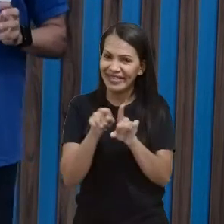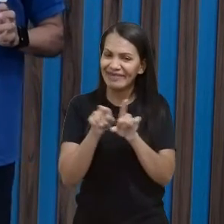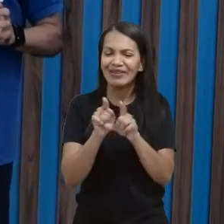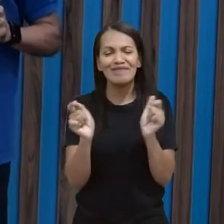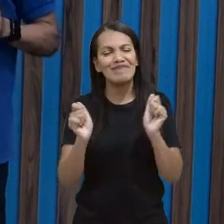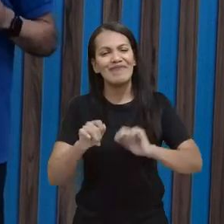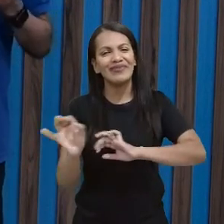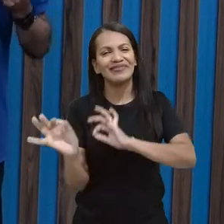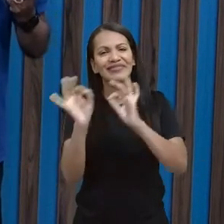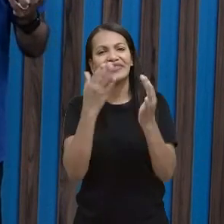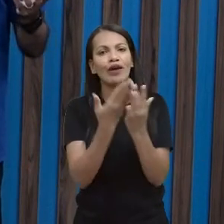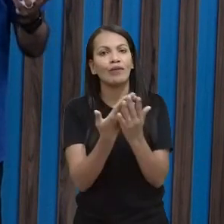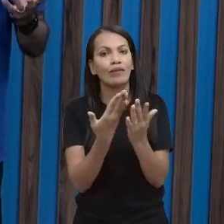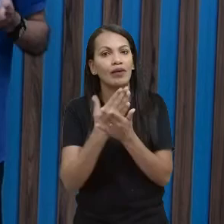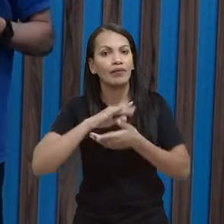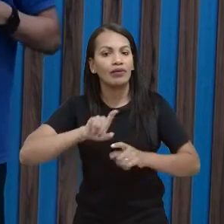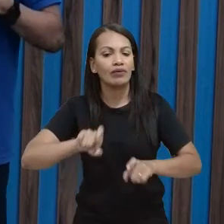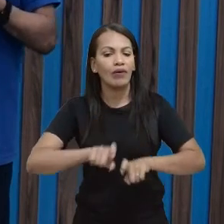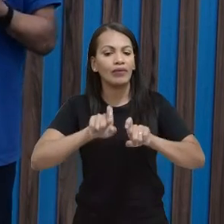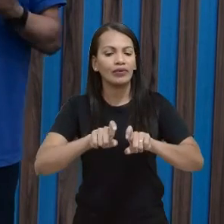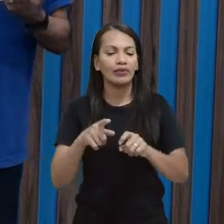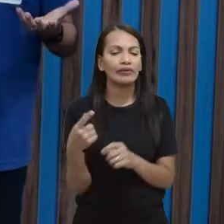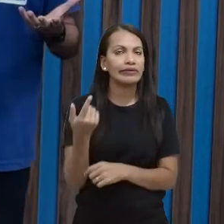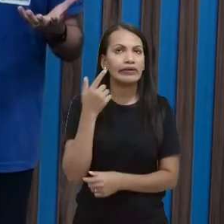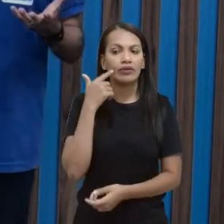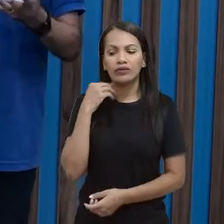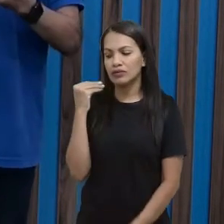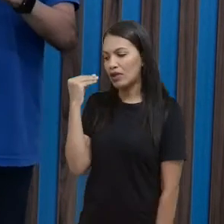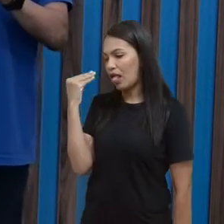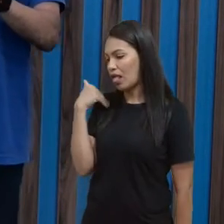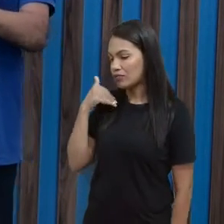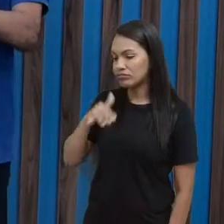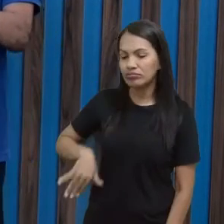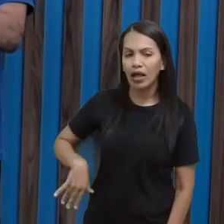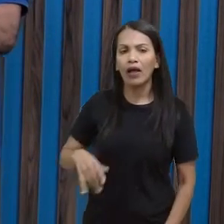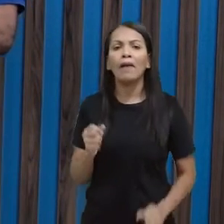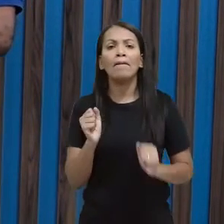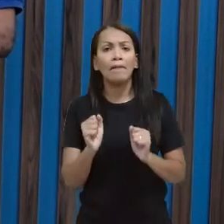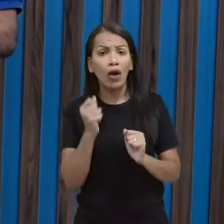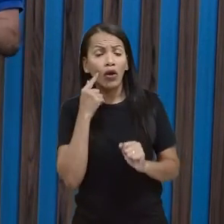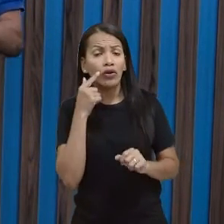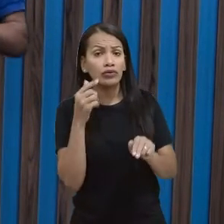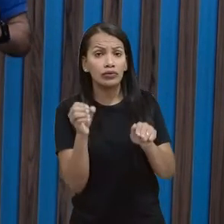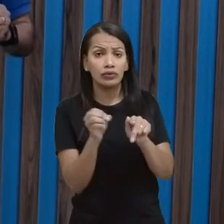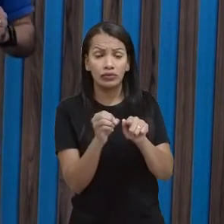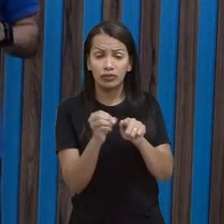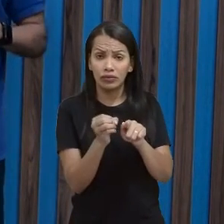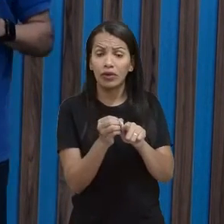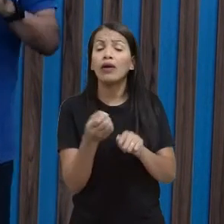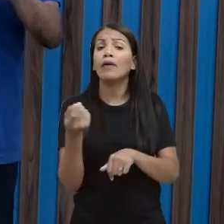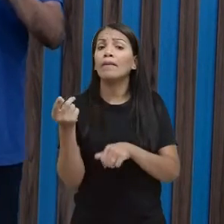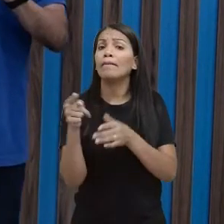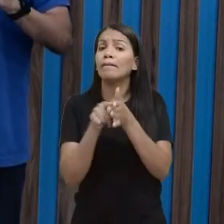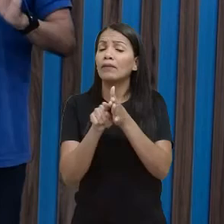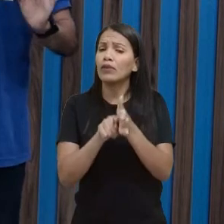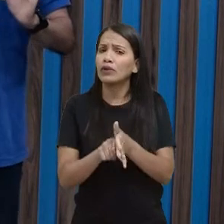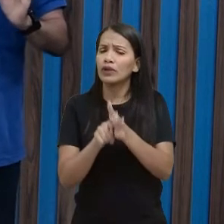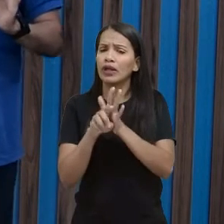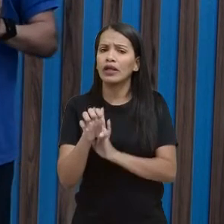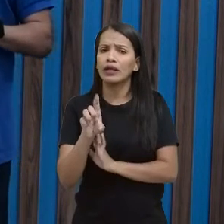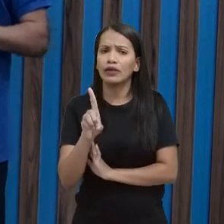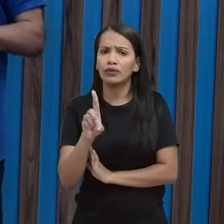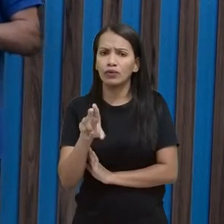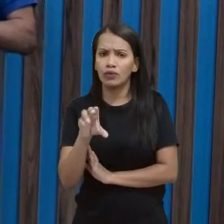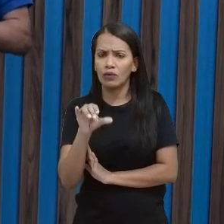pode assistir também pelo computador. Ricardinho, o celular, eu não estou com ele aqui, você pode ir lá no Google colocar Educa Recife, vai pegar o link que